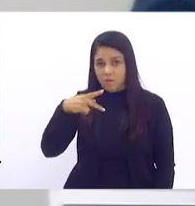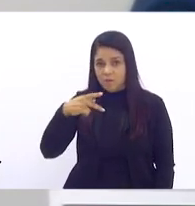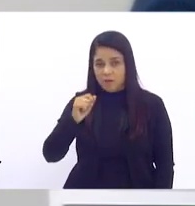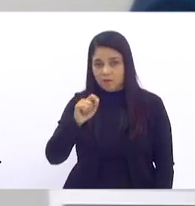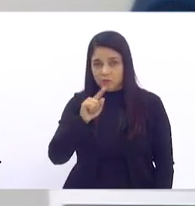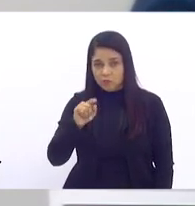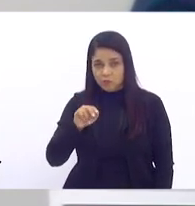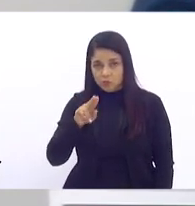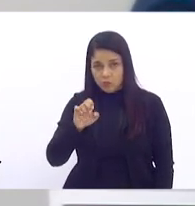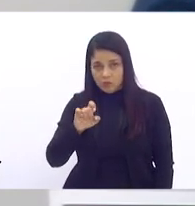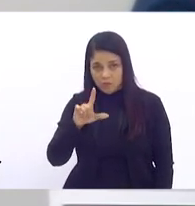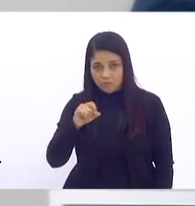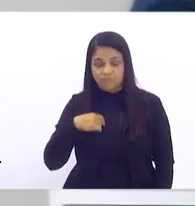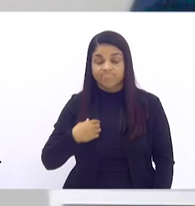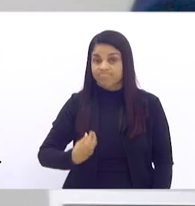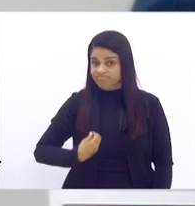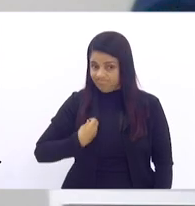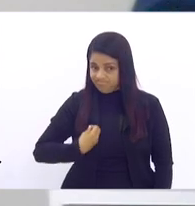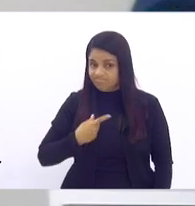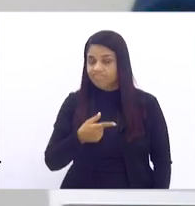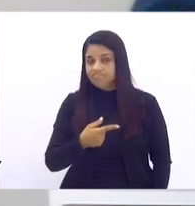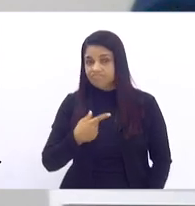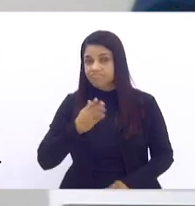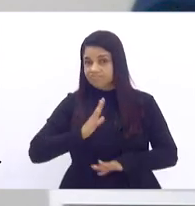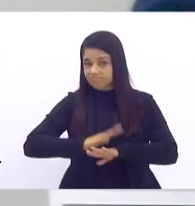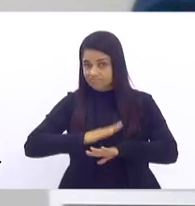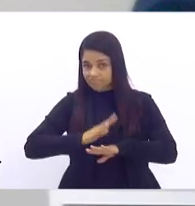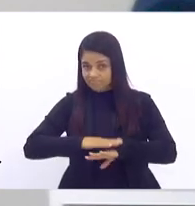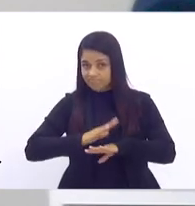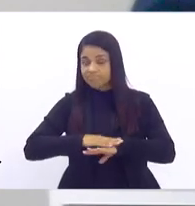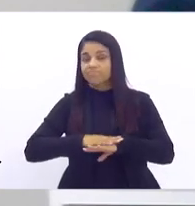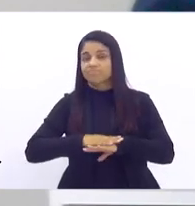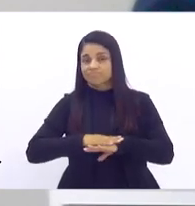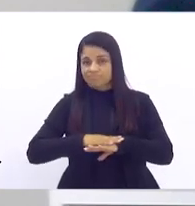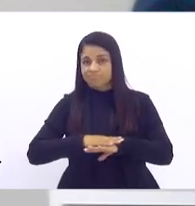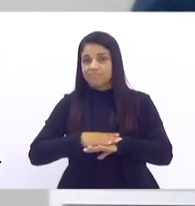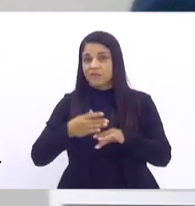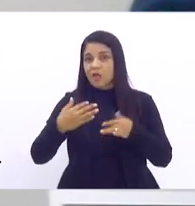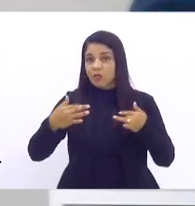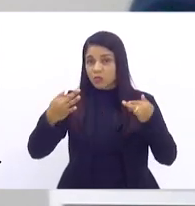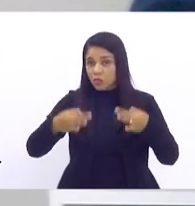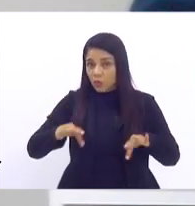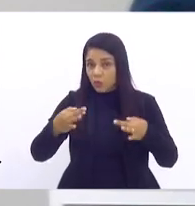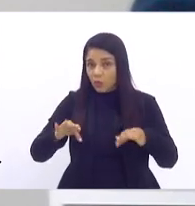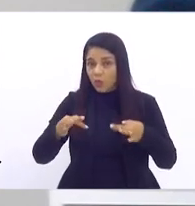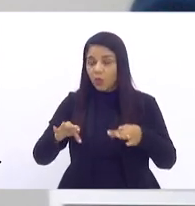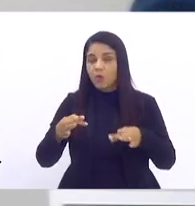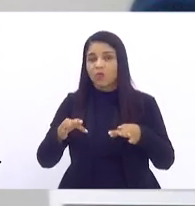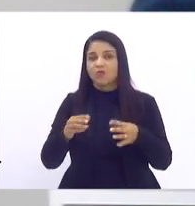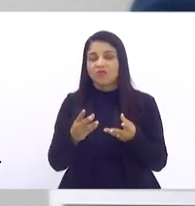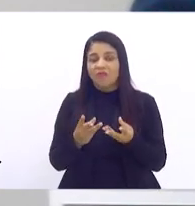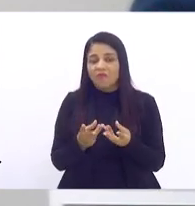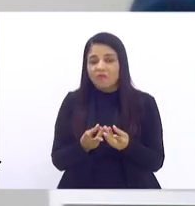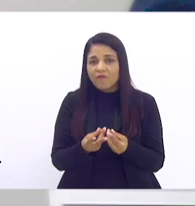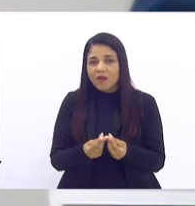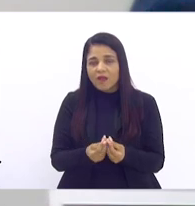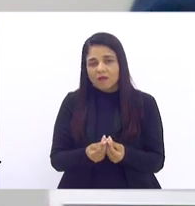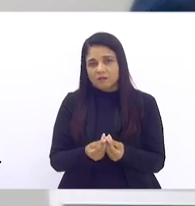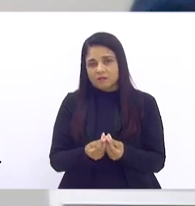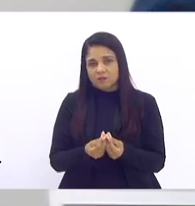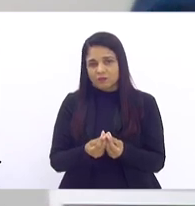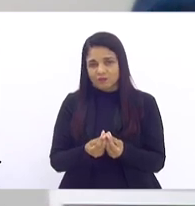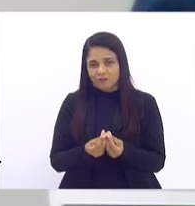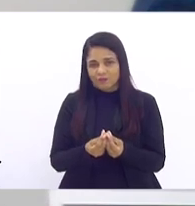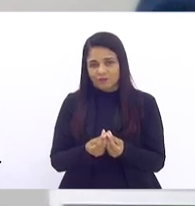na dor a nossa a nossa fragilidade quanto a questão dos insumos